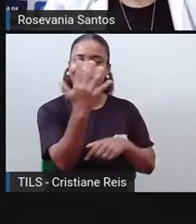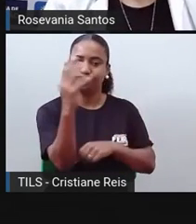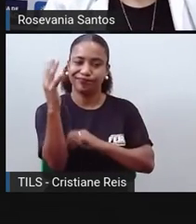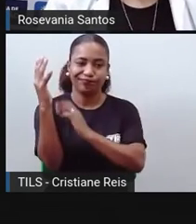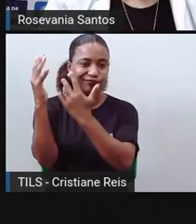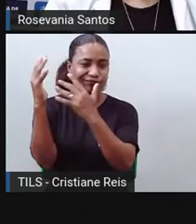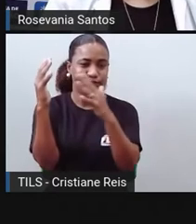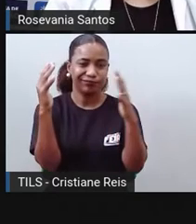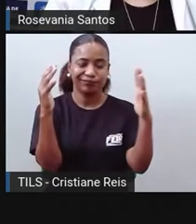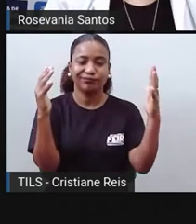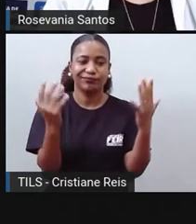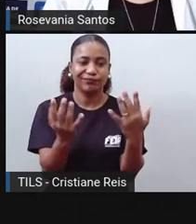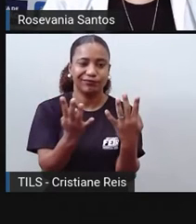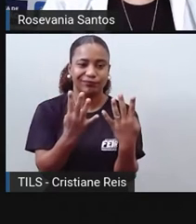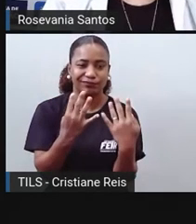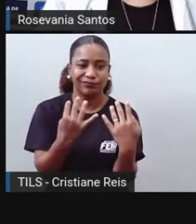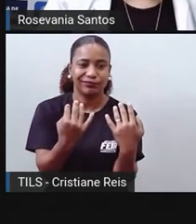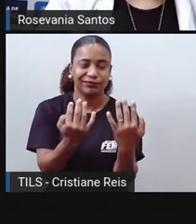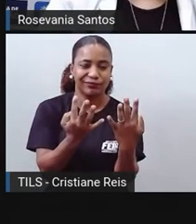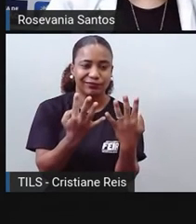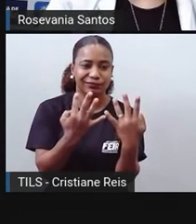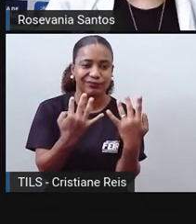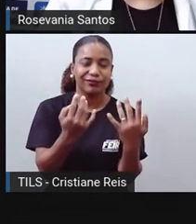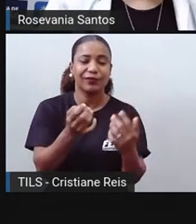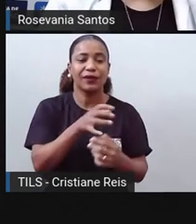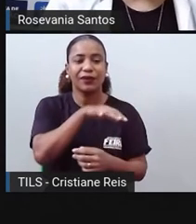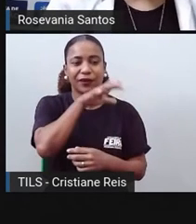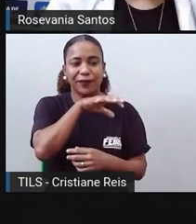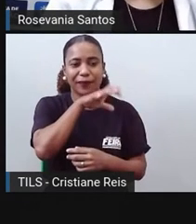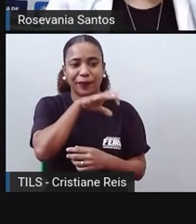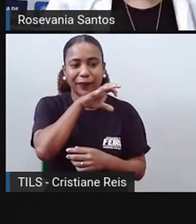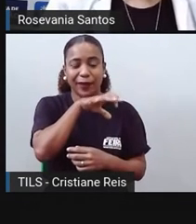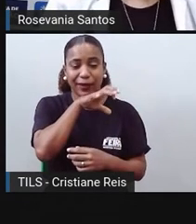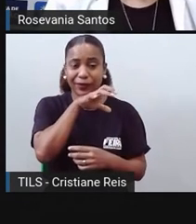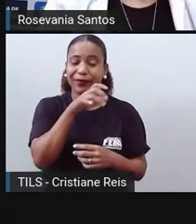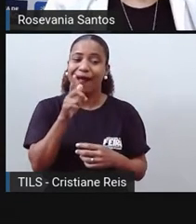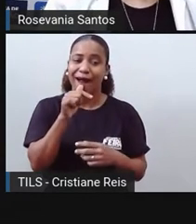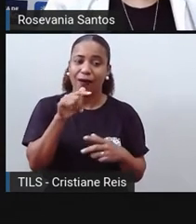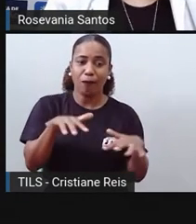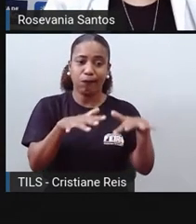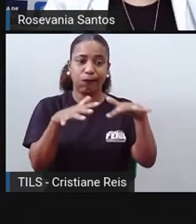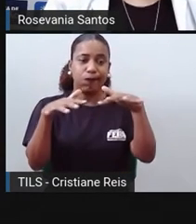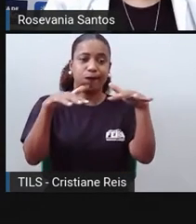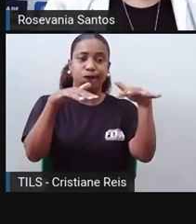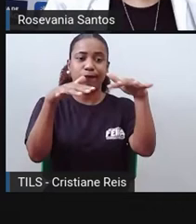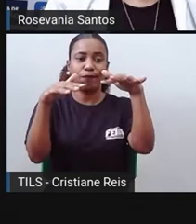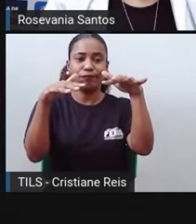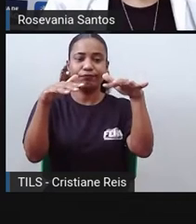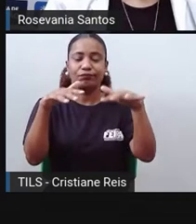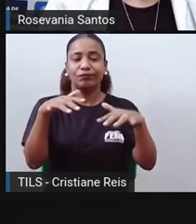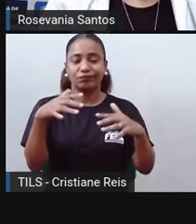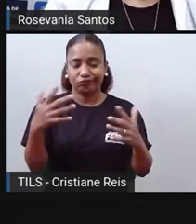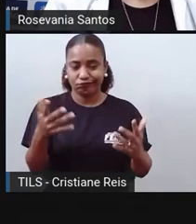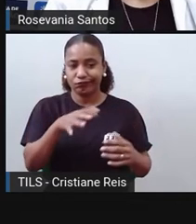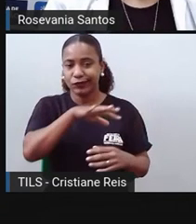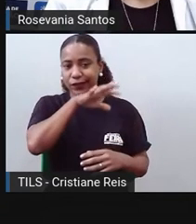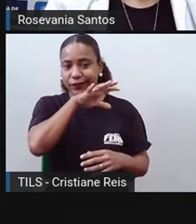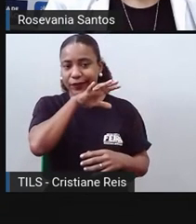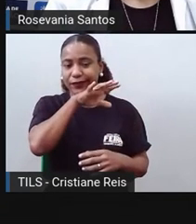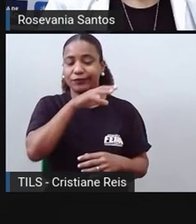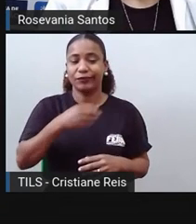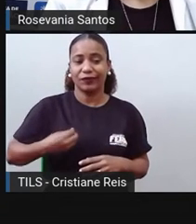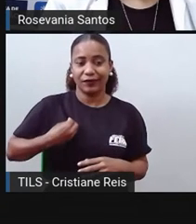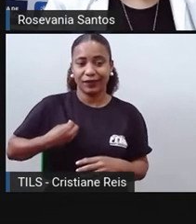Então, mexer nas temperaturas, mexer na salinidade, mexer na quantidade de água dos oceanos pode prejudicar muito. E sem falar